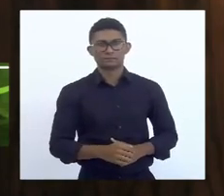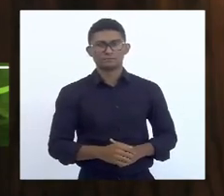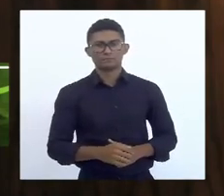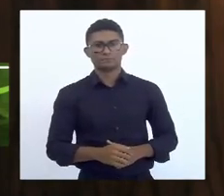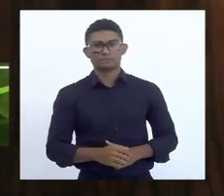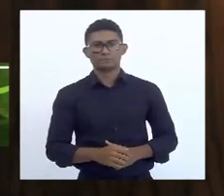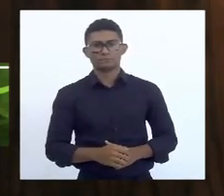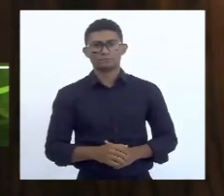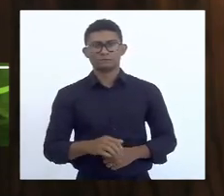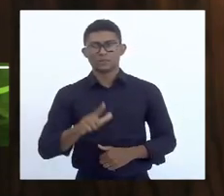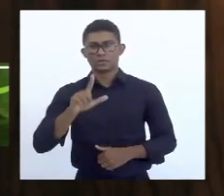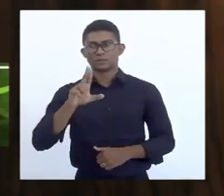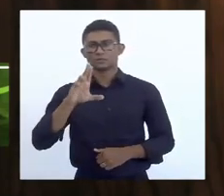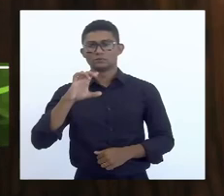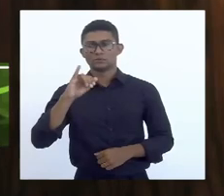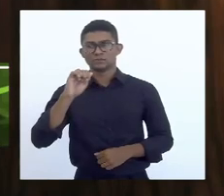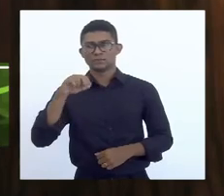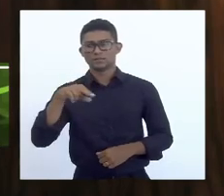Luciana Terra.